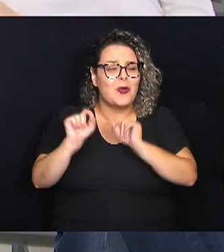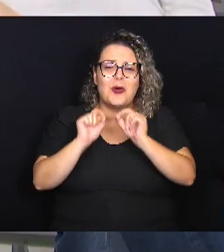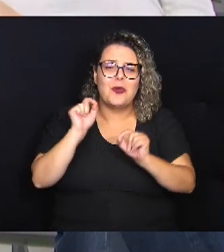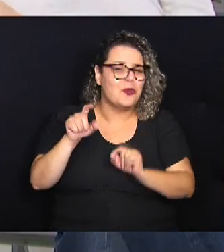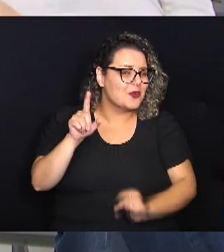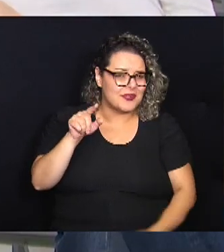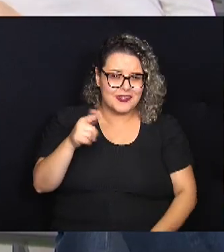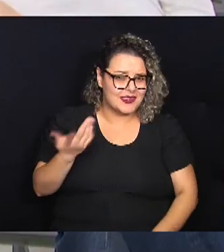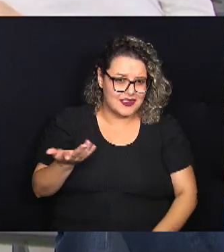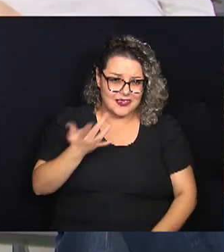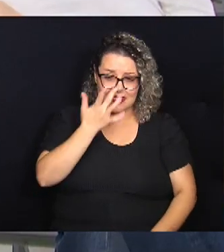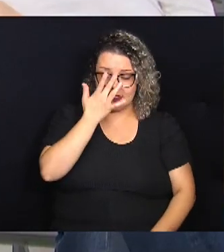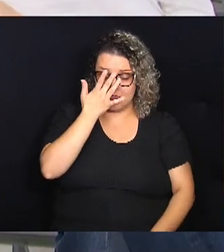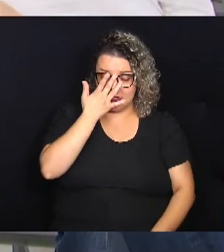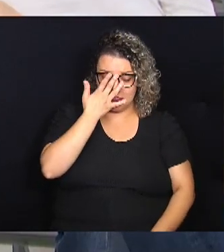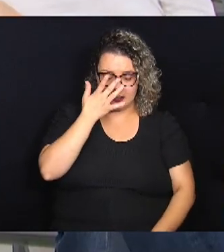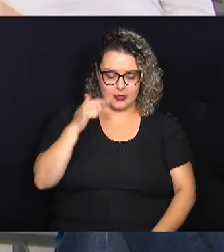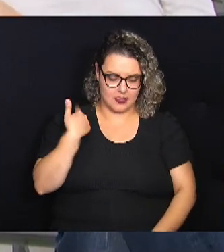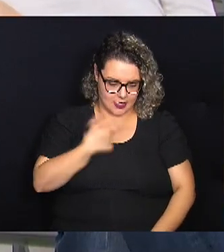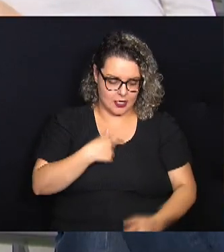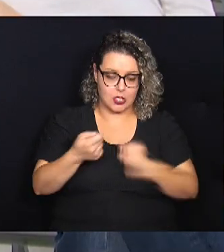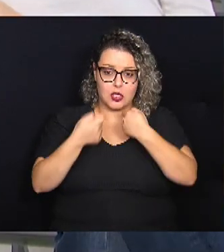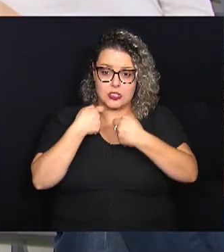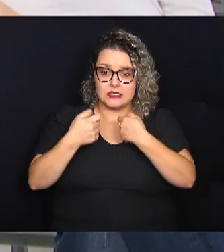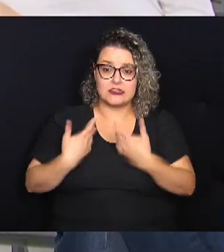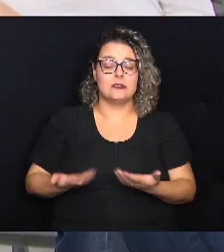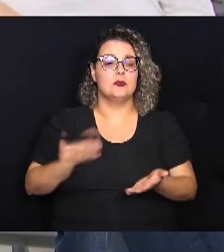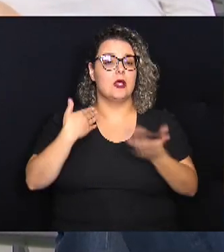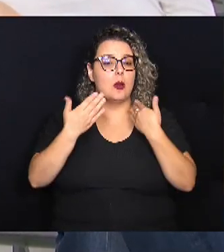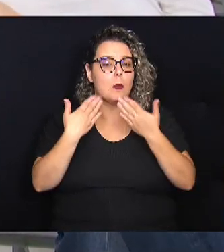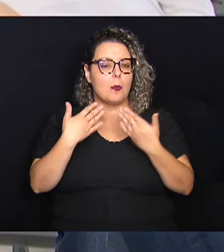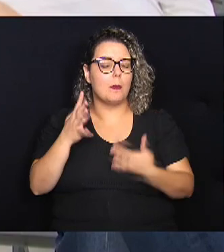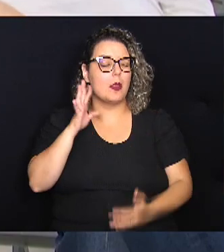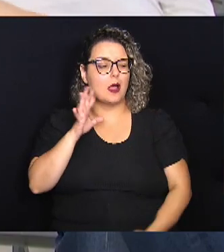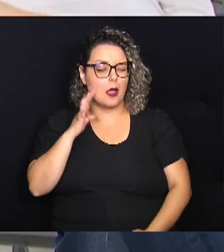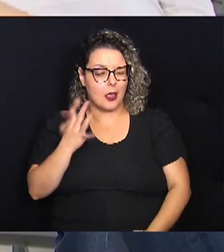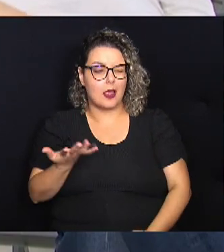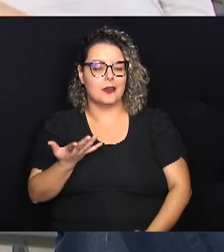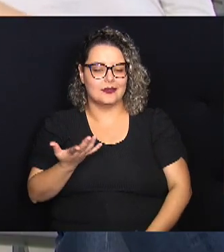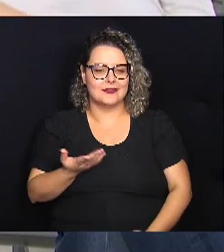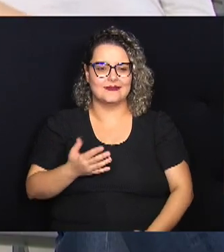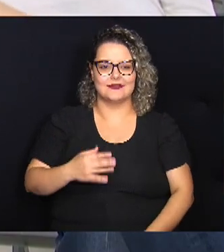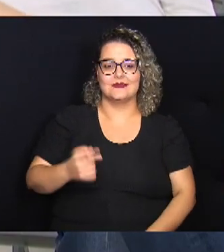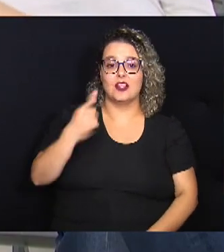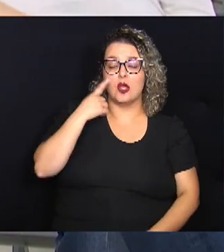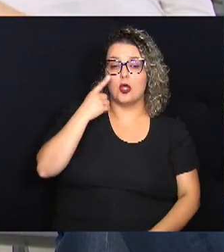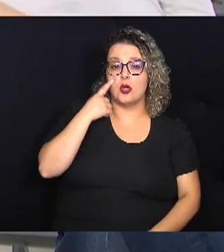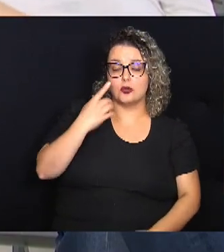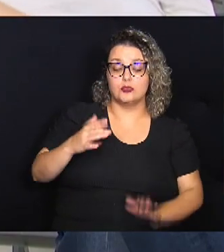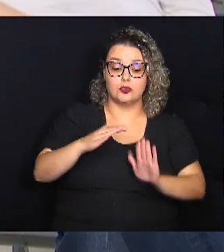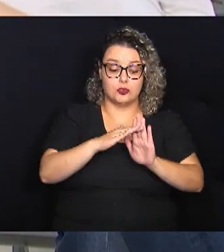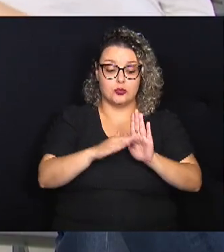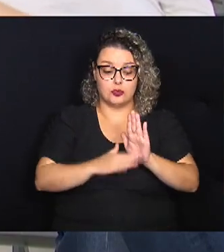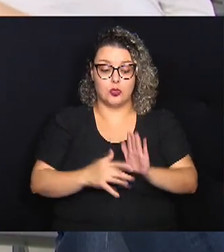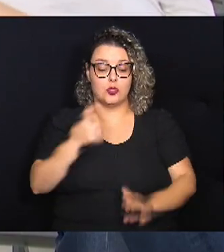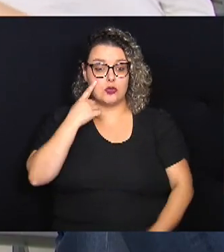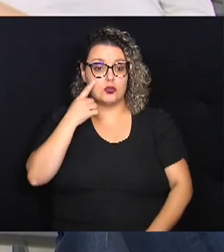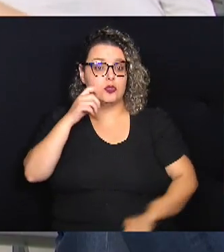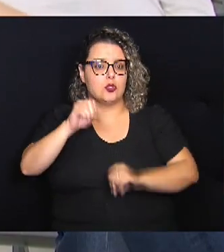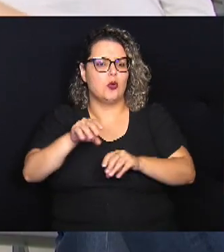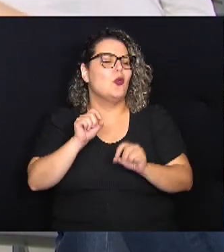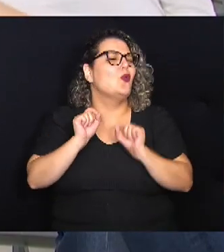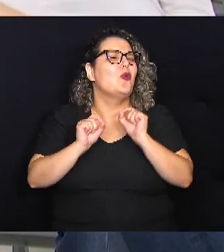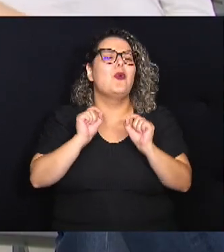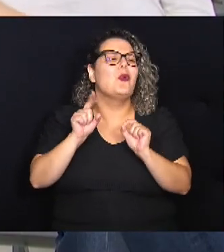essa nossa entrevista, esse nosso bate-papo aqui, bem legal no quadro De Olho na Educação. O que são esses